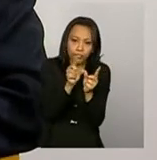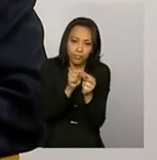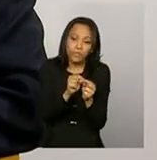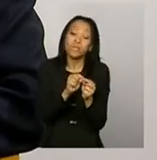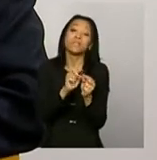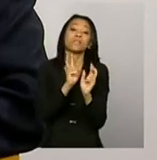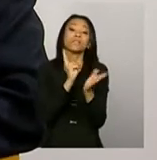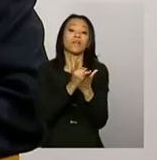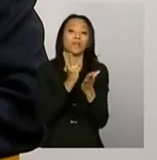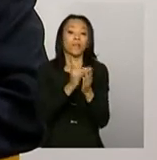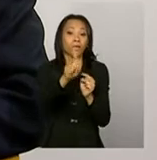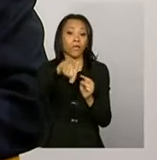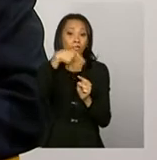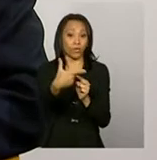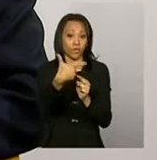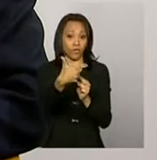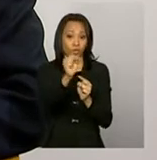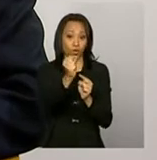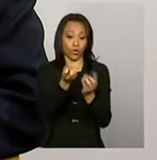28,